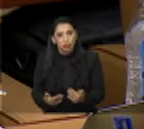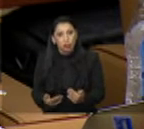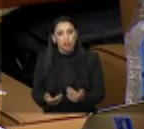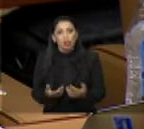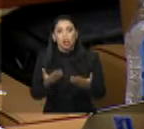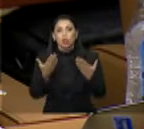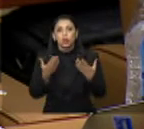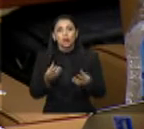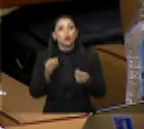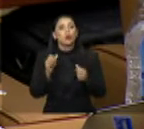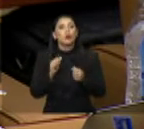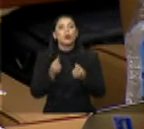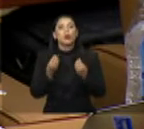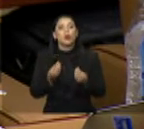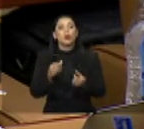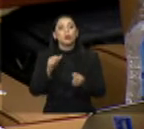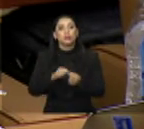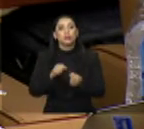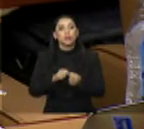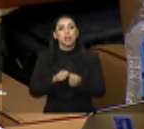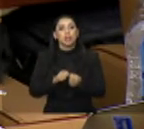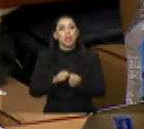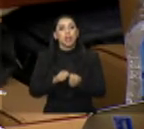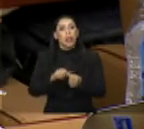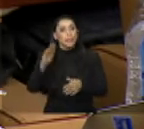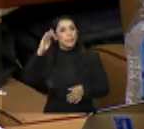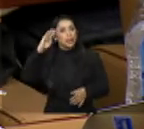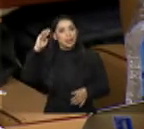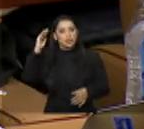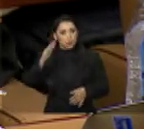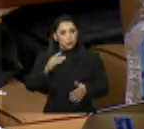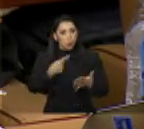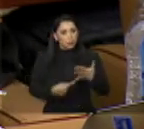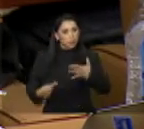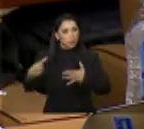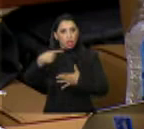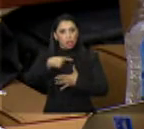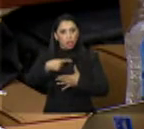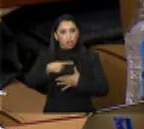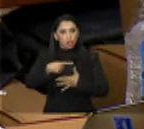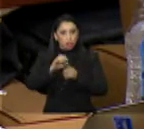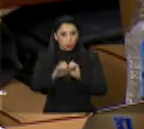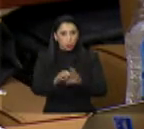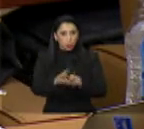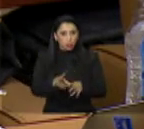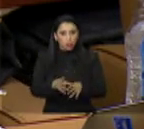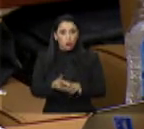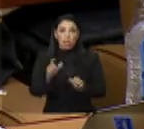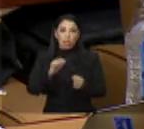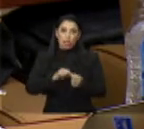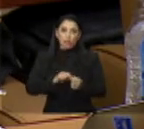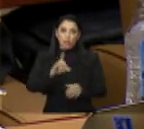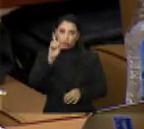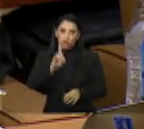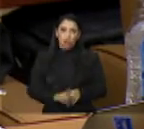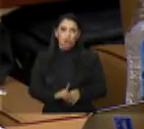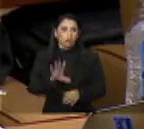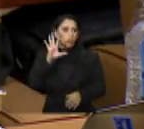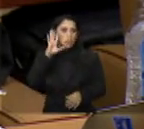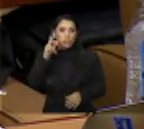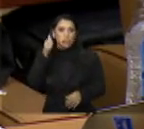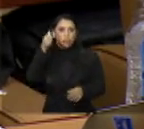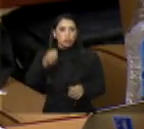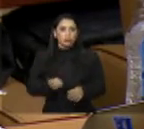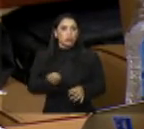se dar efetiva prioridade à educação é tornar esse direito efetivo inclusive por decisão judicial